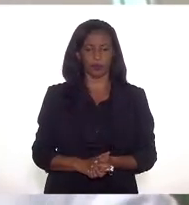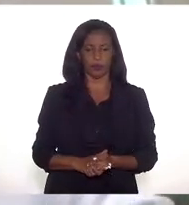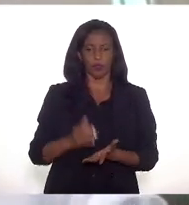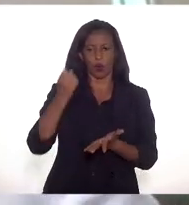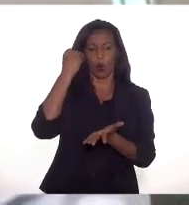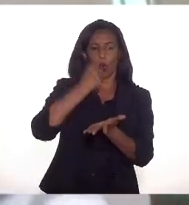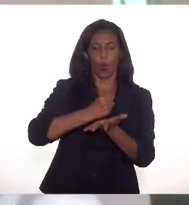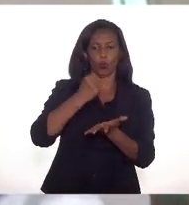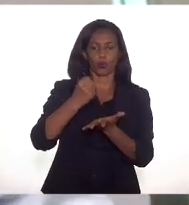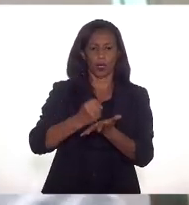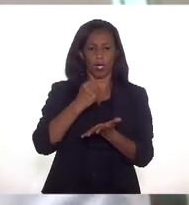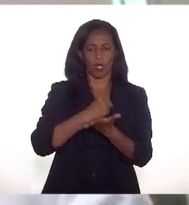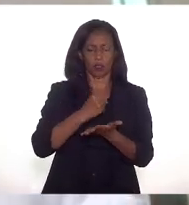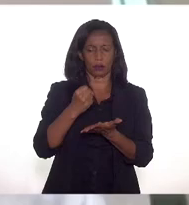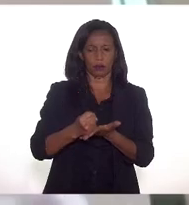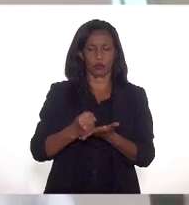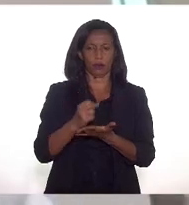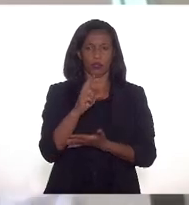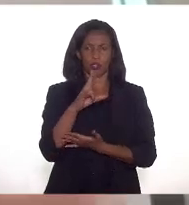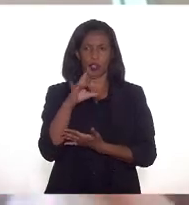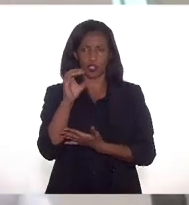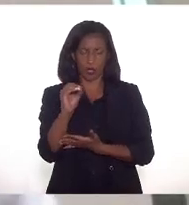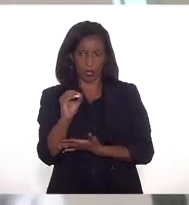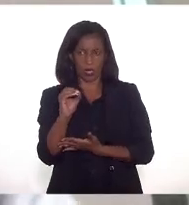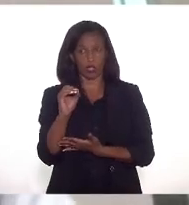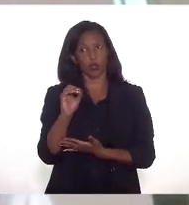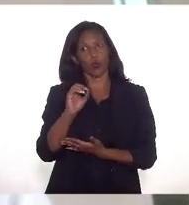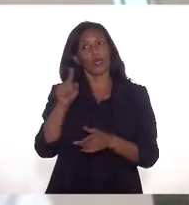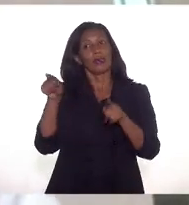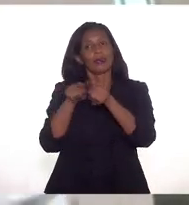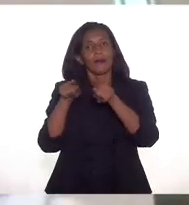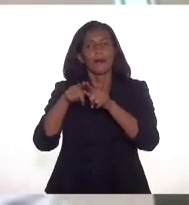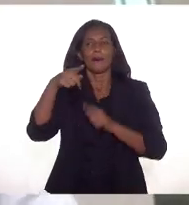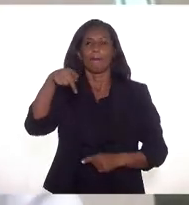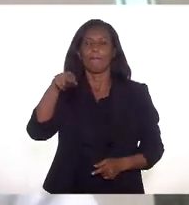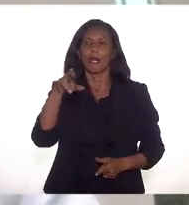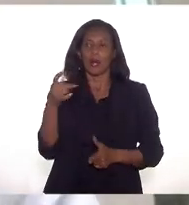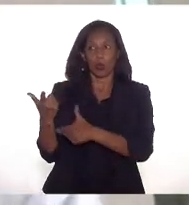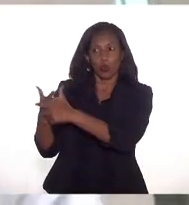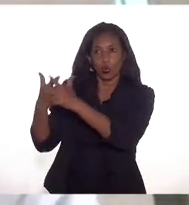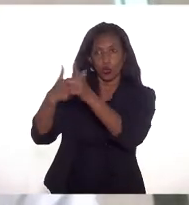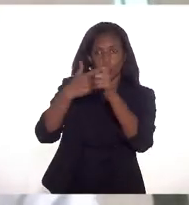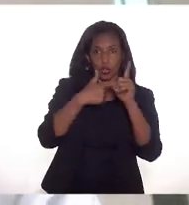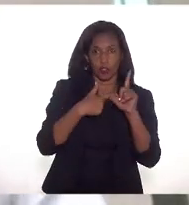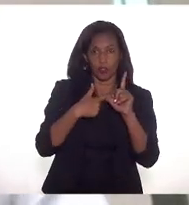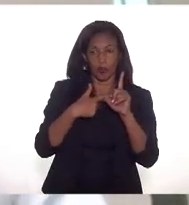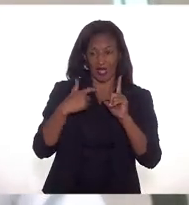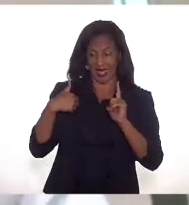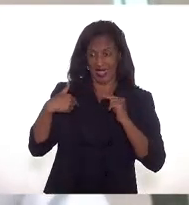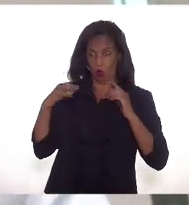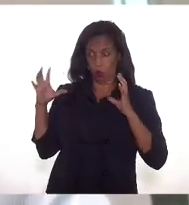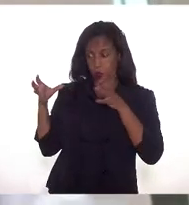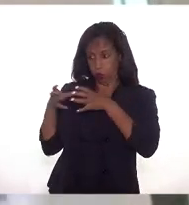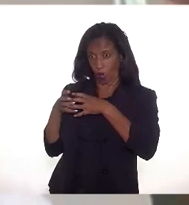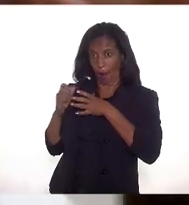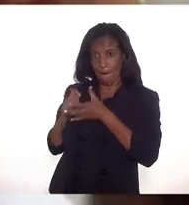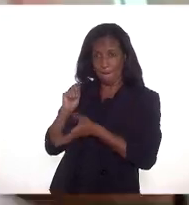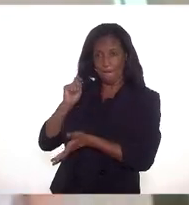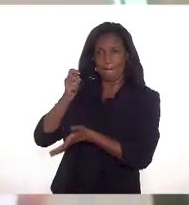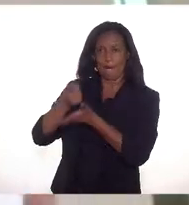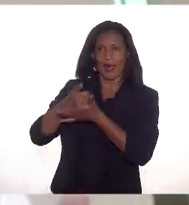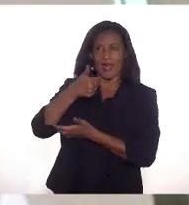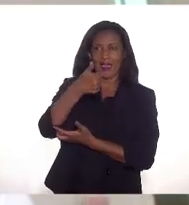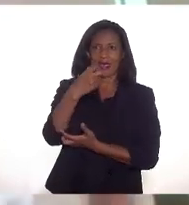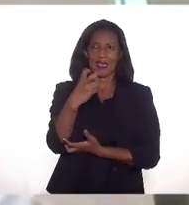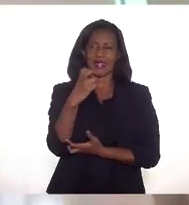contratos de operação de crédito e precatório, que é isso que a gente trata como dívida, eu teria que pagar 15 bilhões em 2022.